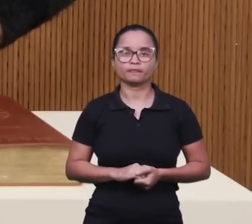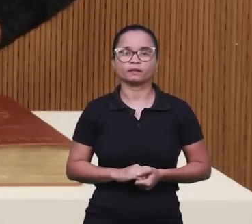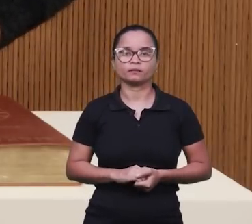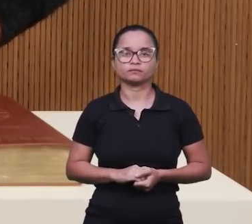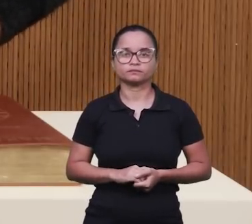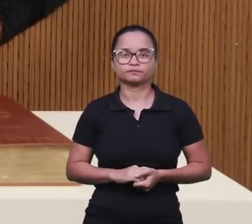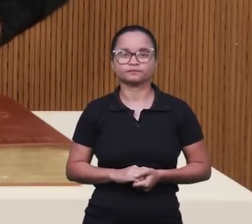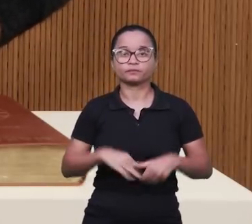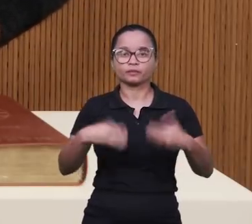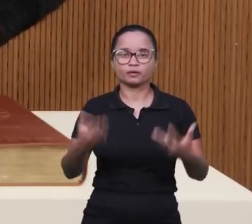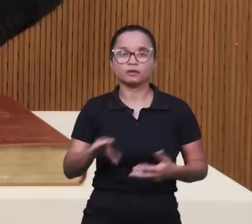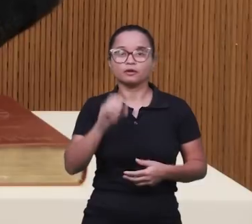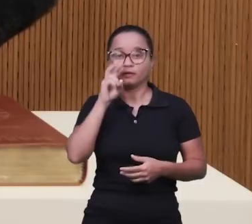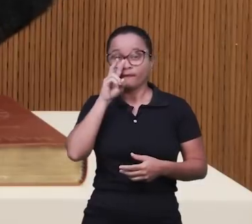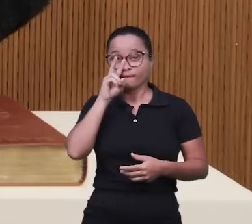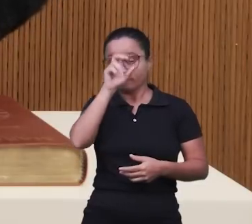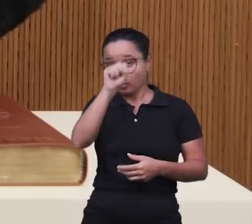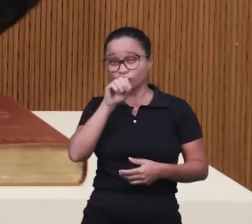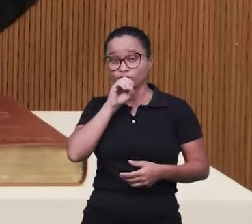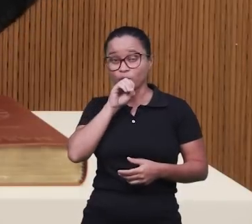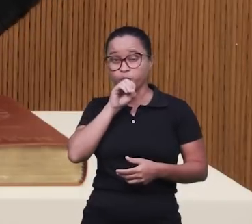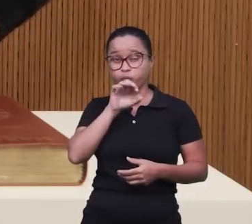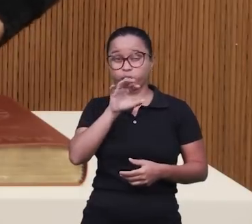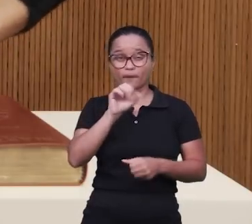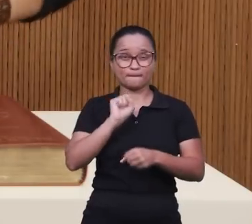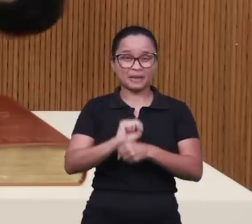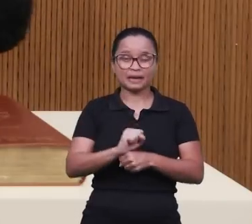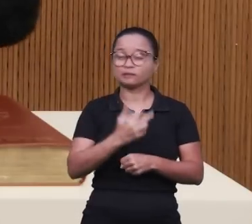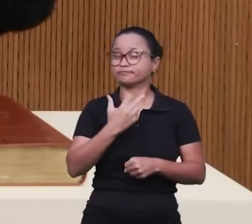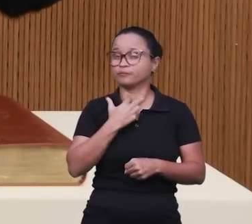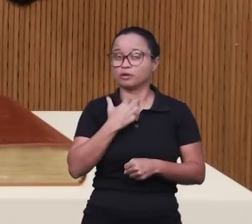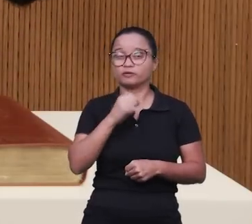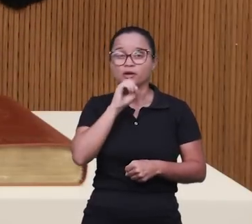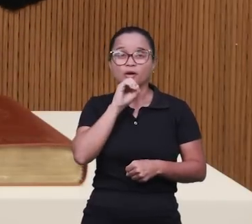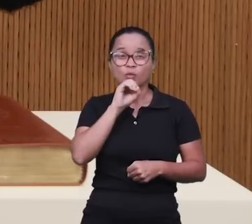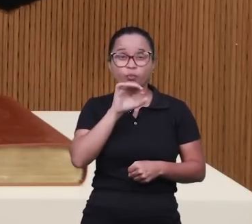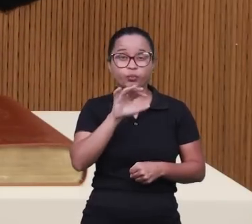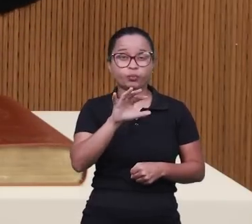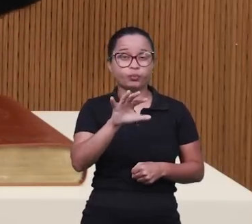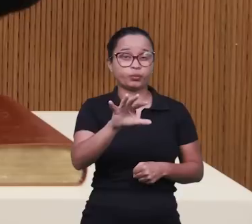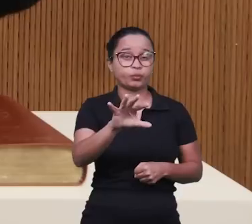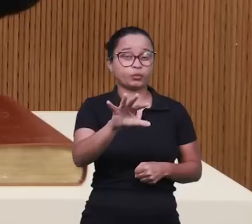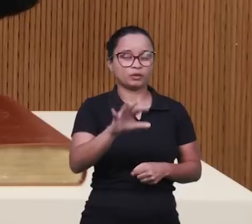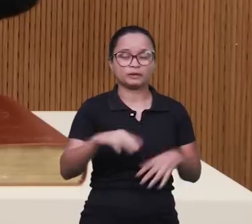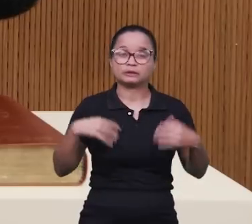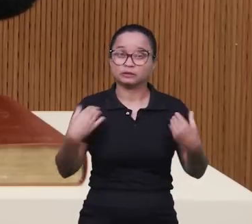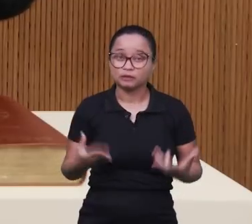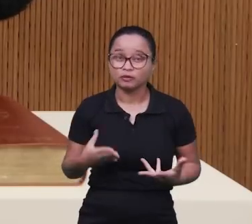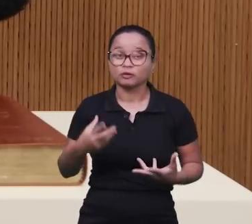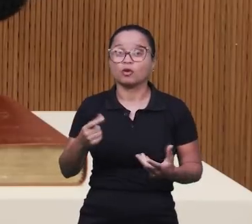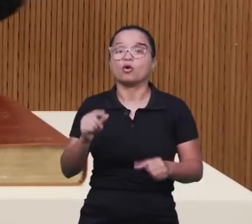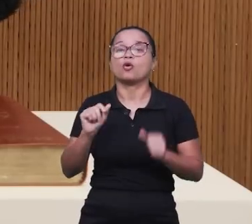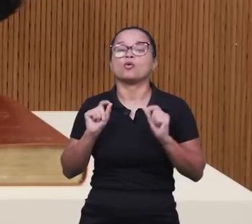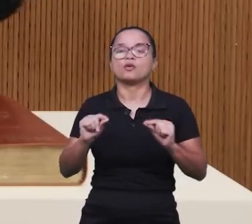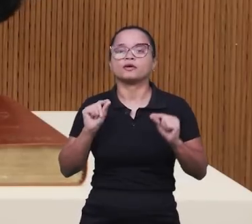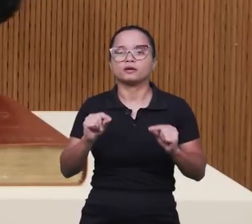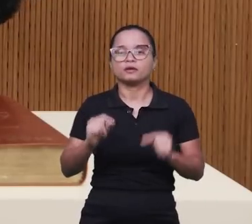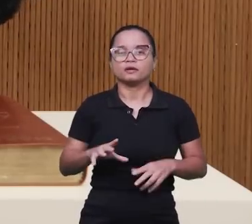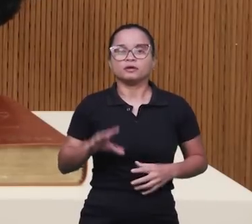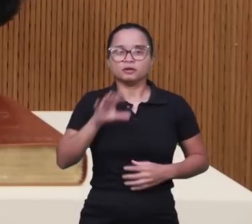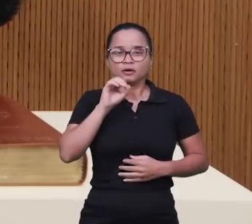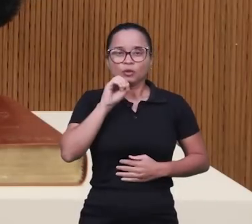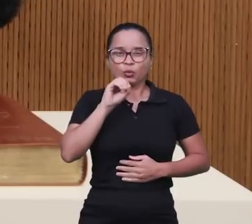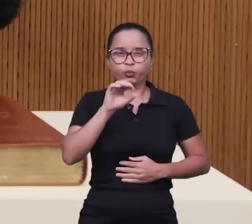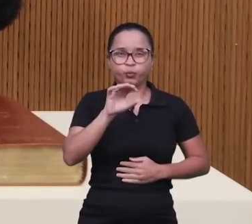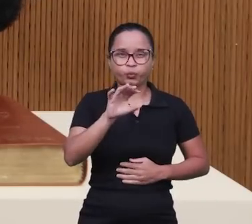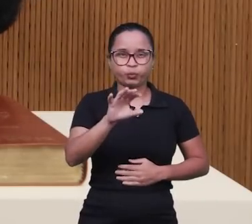Com um sopro forte e contínuo. O que a gente está fazendo aqui? Eu estou forçando o fechamento